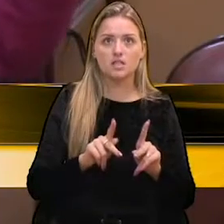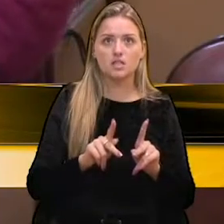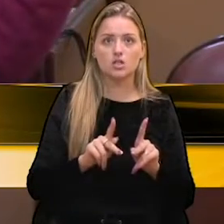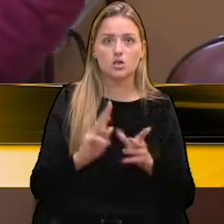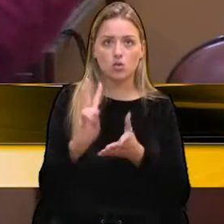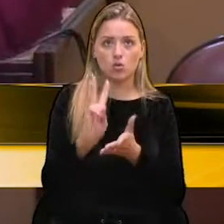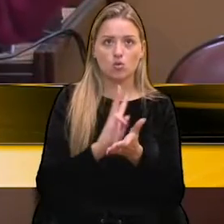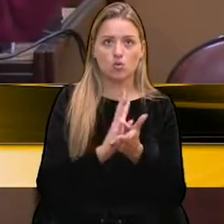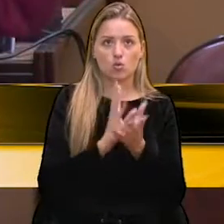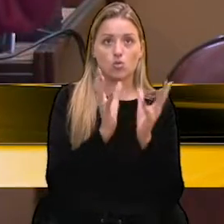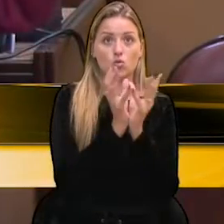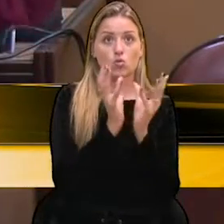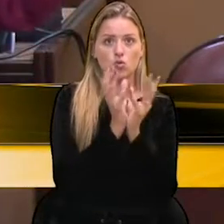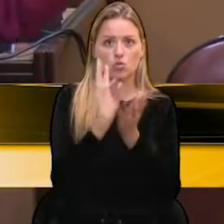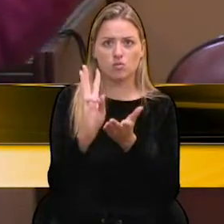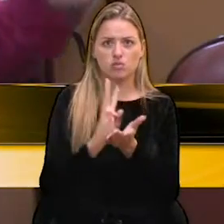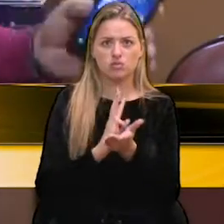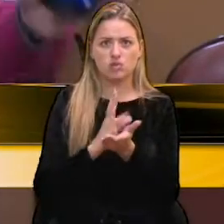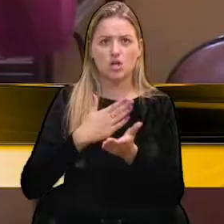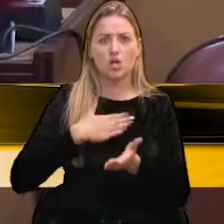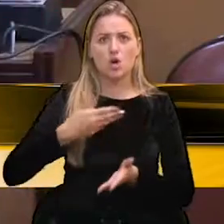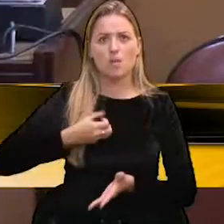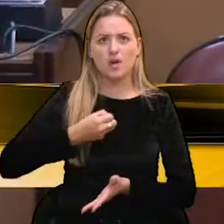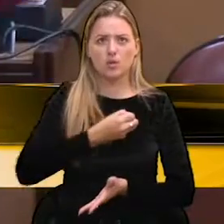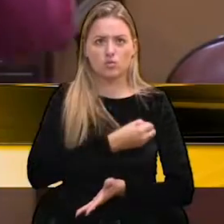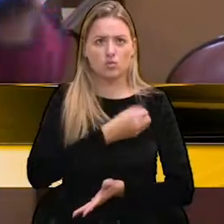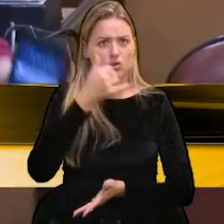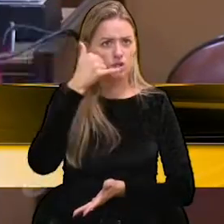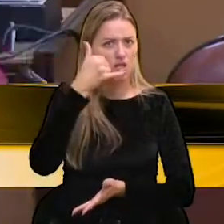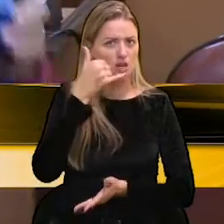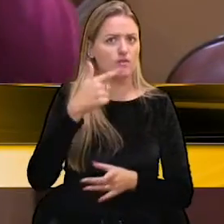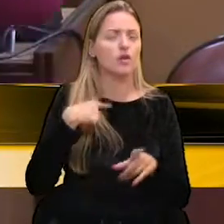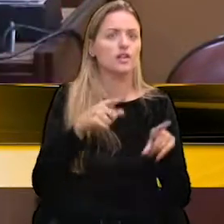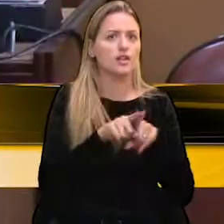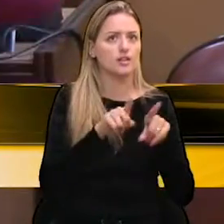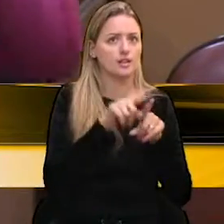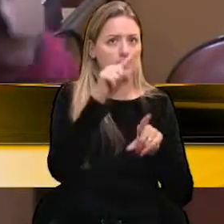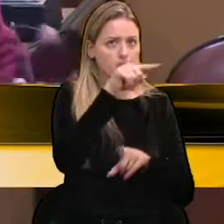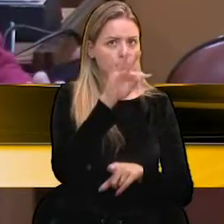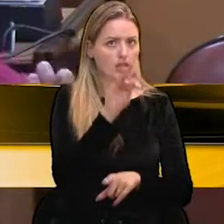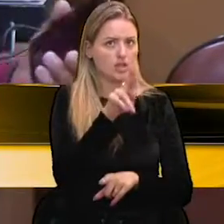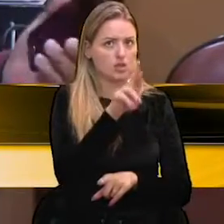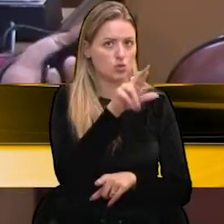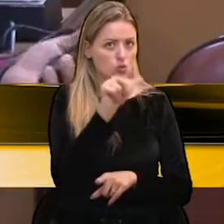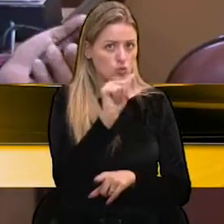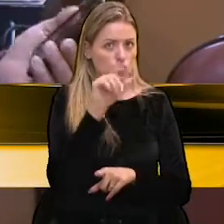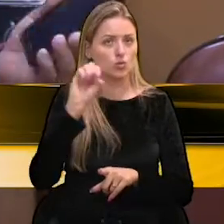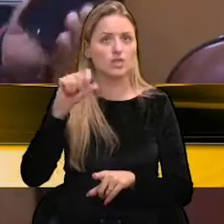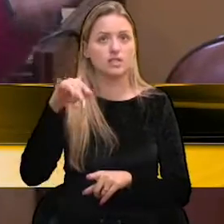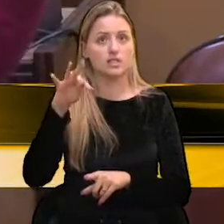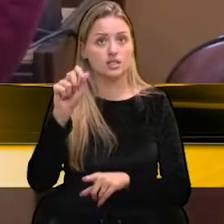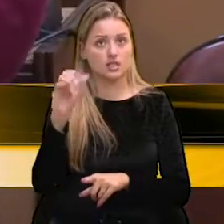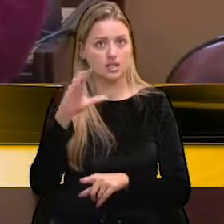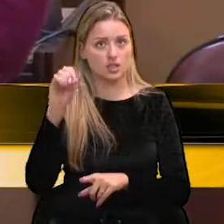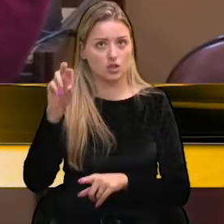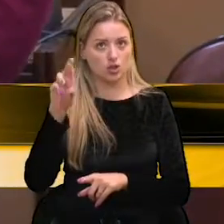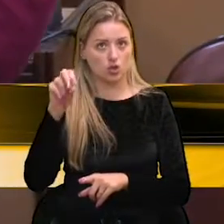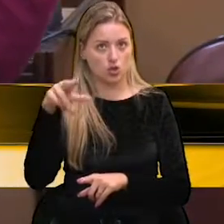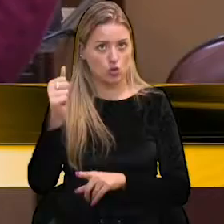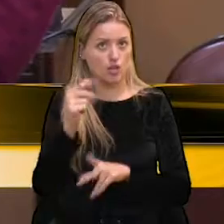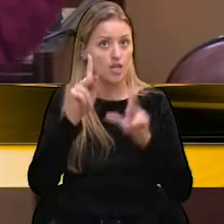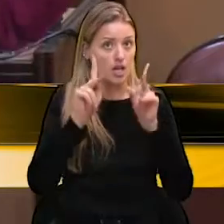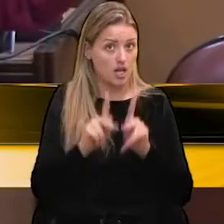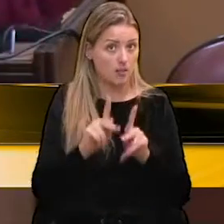num grupo da WhatsApp, que incluía o meu número do telefone, mais aquele do Tura, lá do Orquidário, em Santa Corona, esse